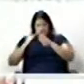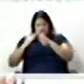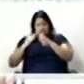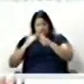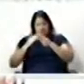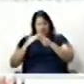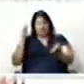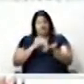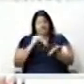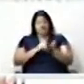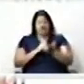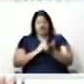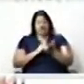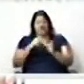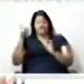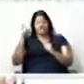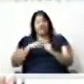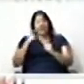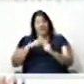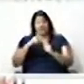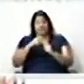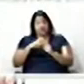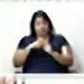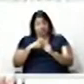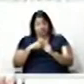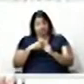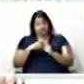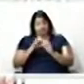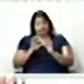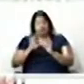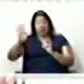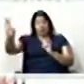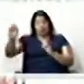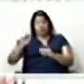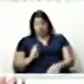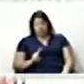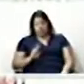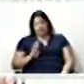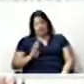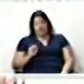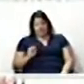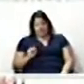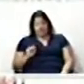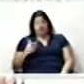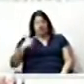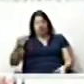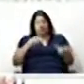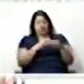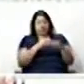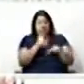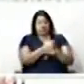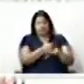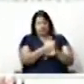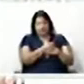Existe uma carência de profissionais médicos, mas também de outras categorias profissionais